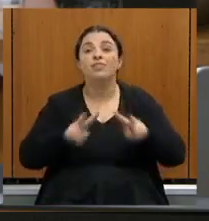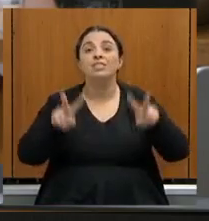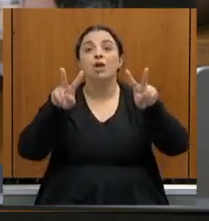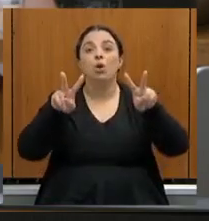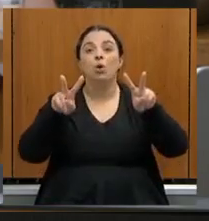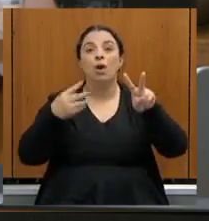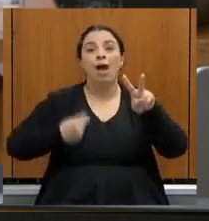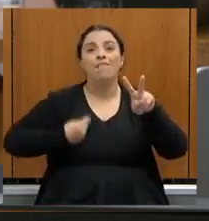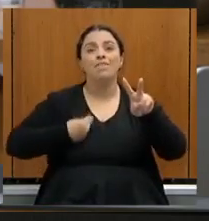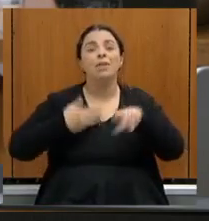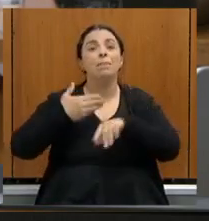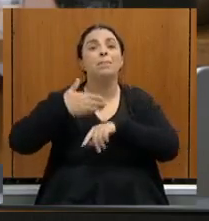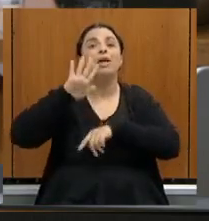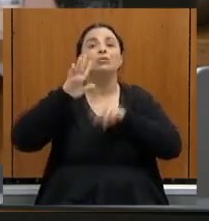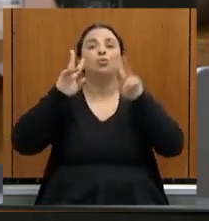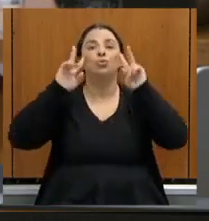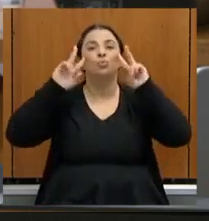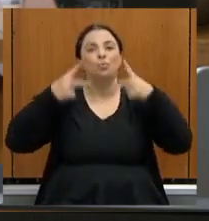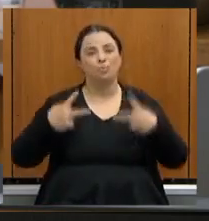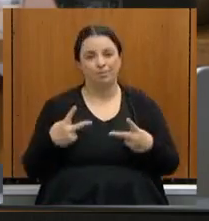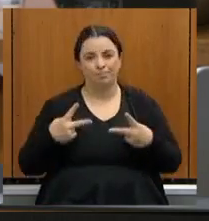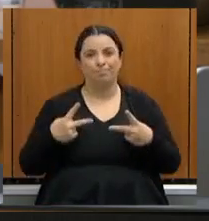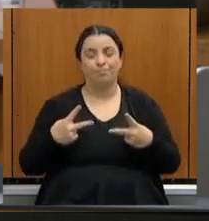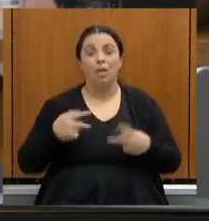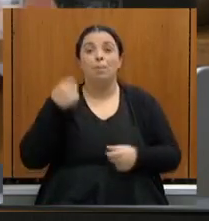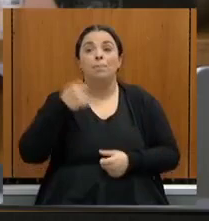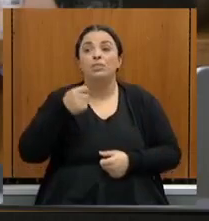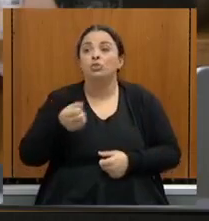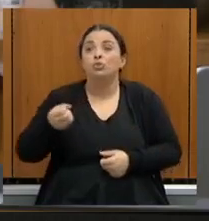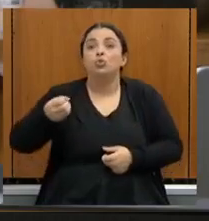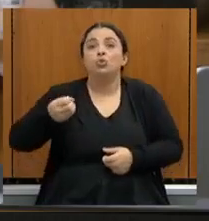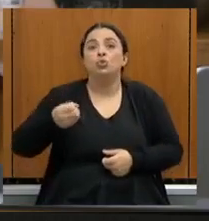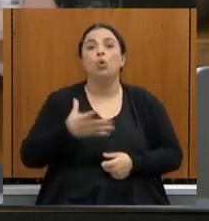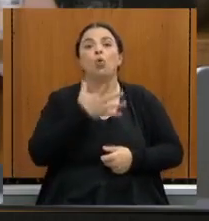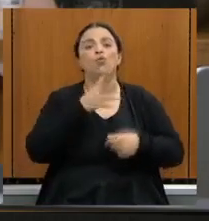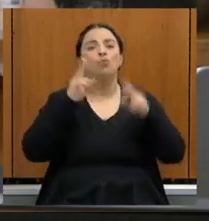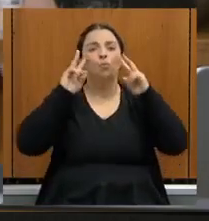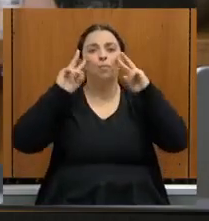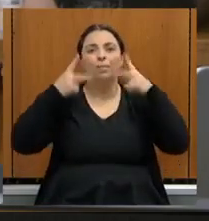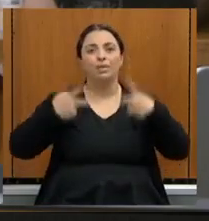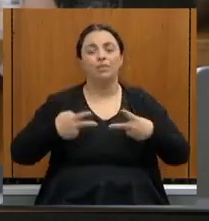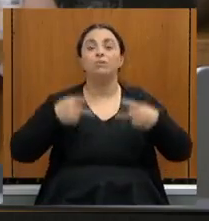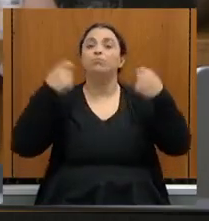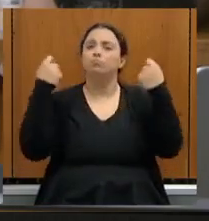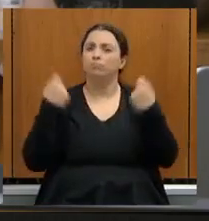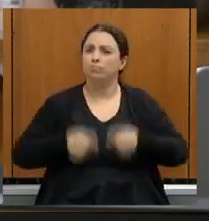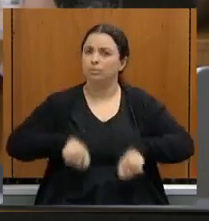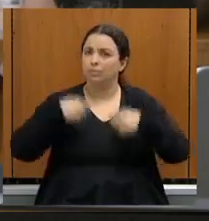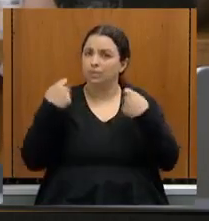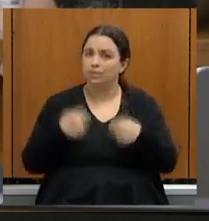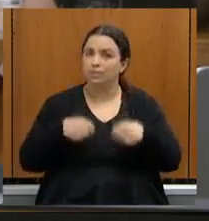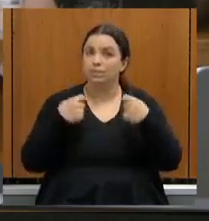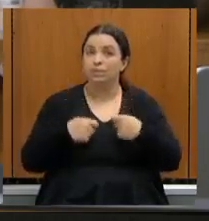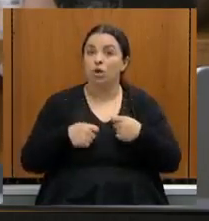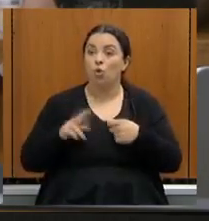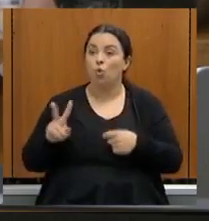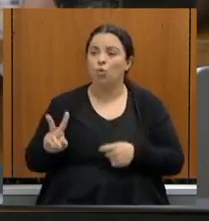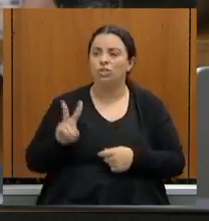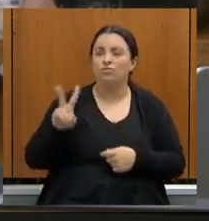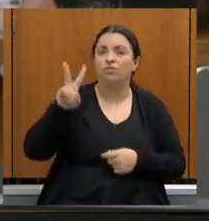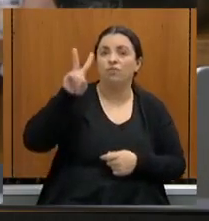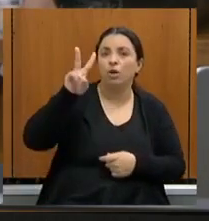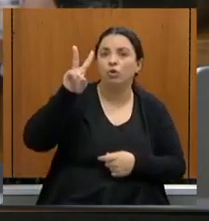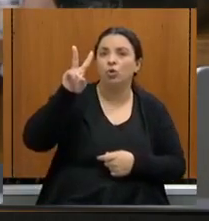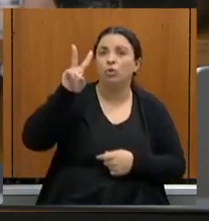nós precisamos de um novo humanismo nós precisamos resgatar os valores da